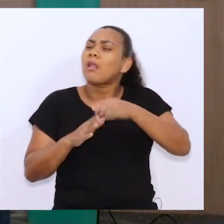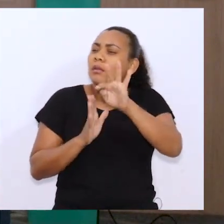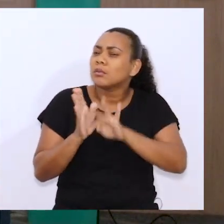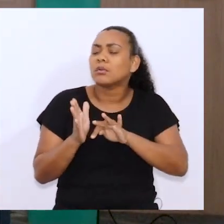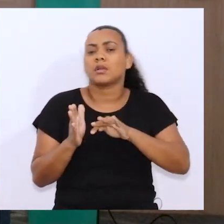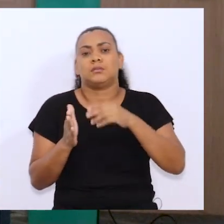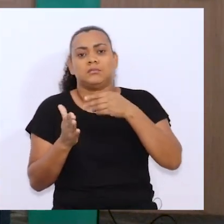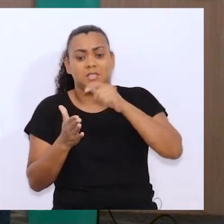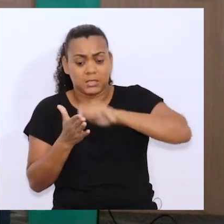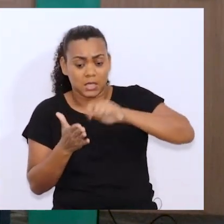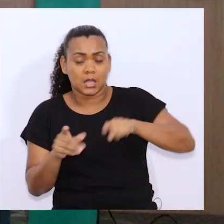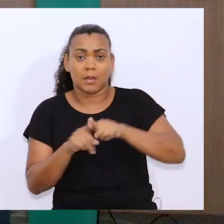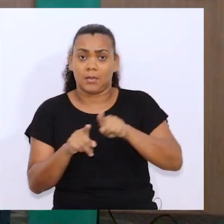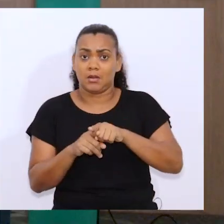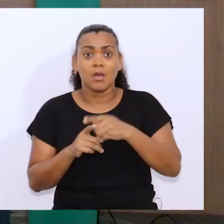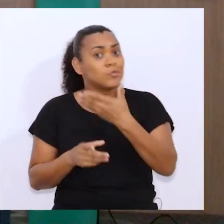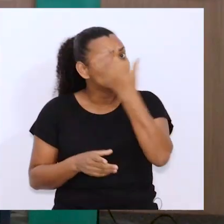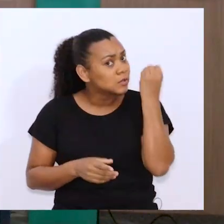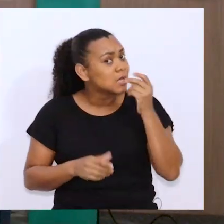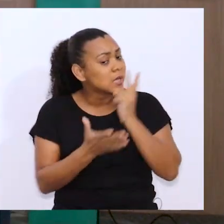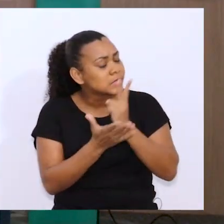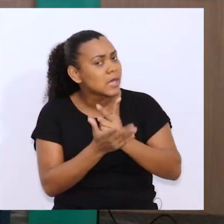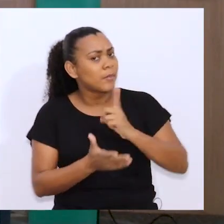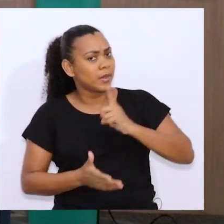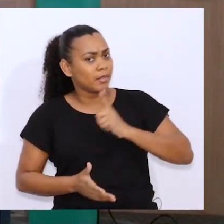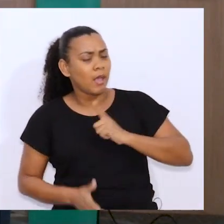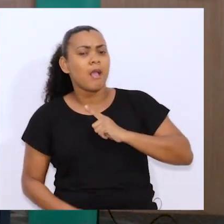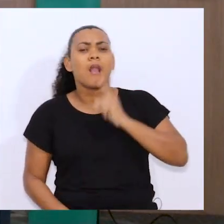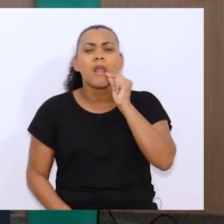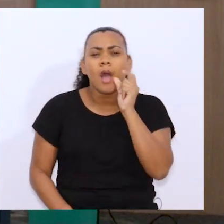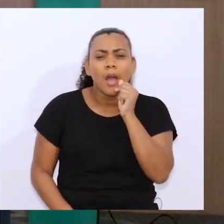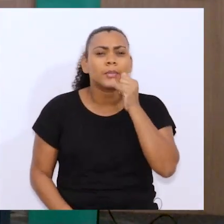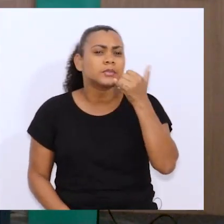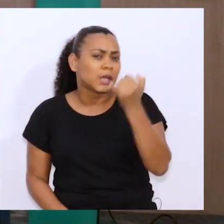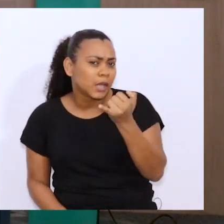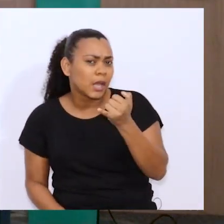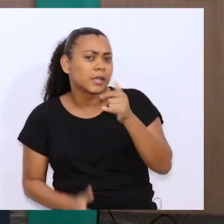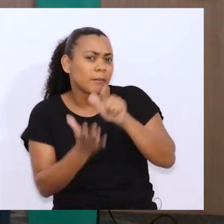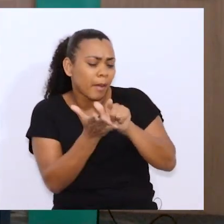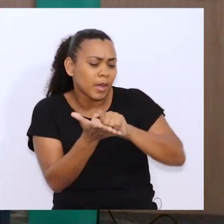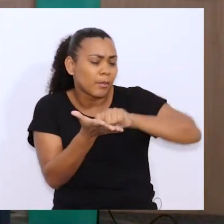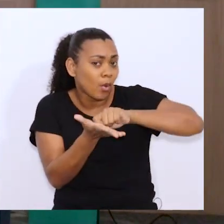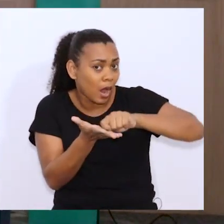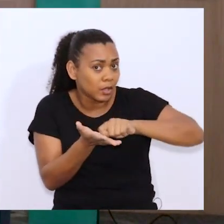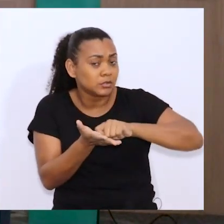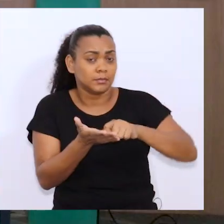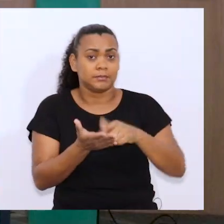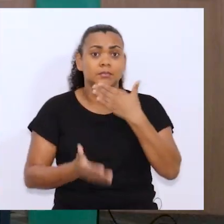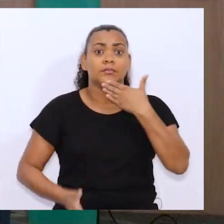escrita. Não esqueçam de estarem sempre em mãos com lápis, papel, caneta, borracha, para